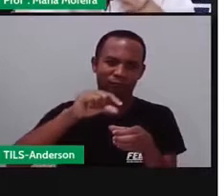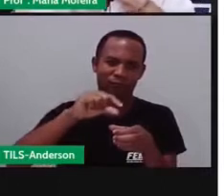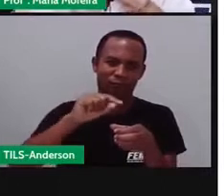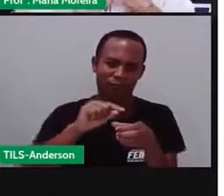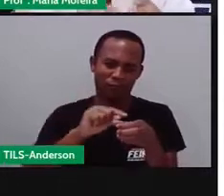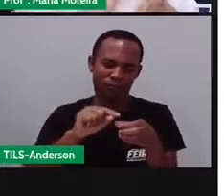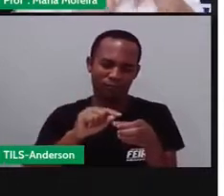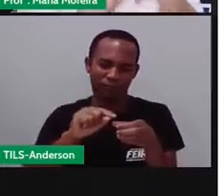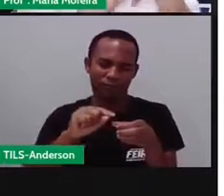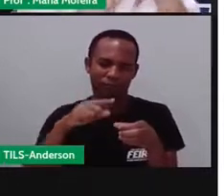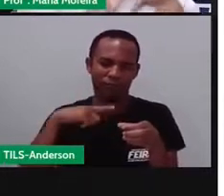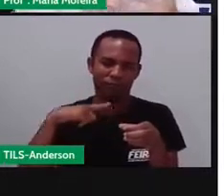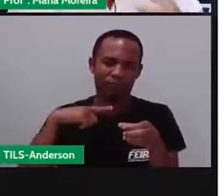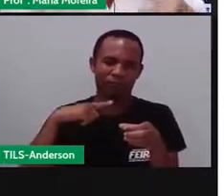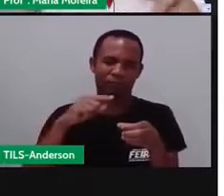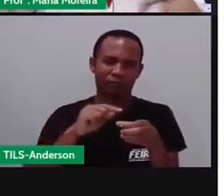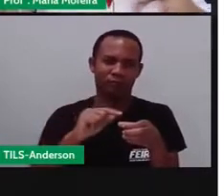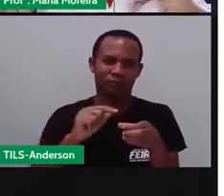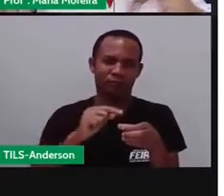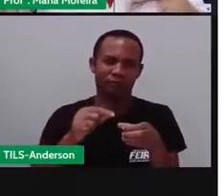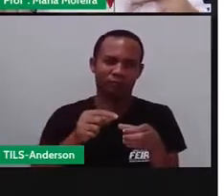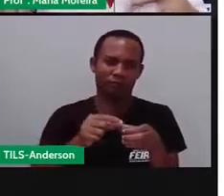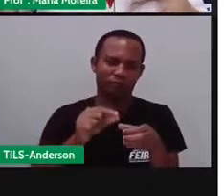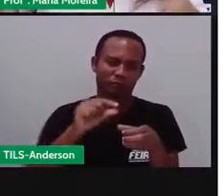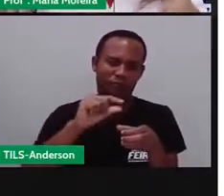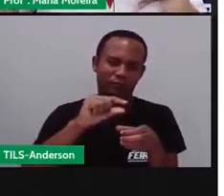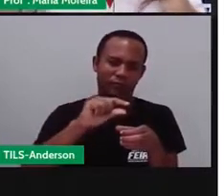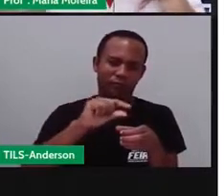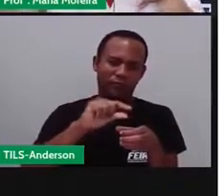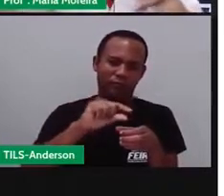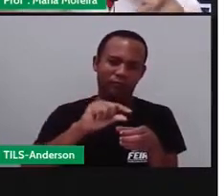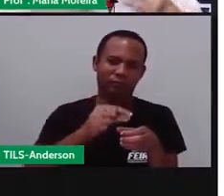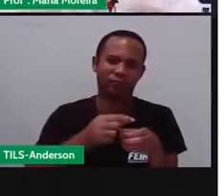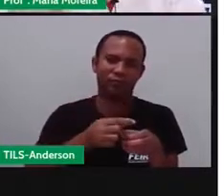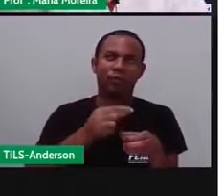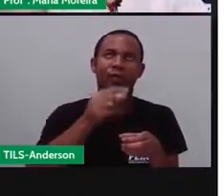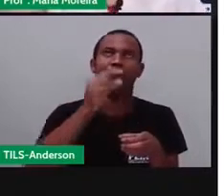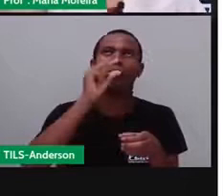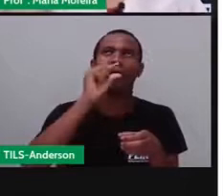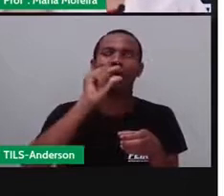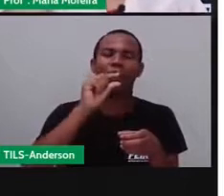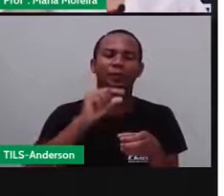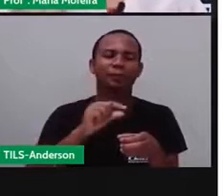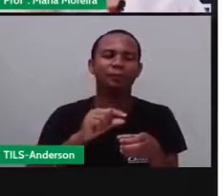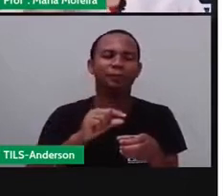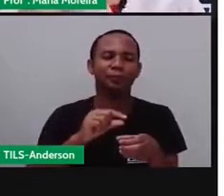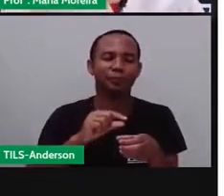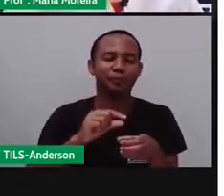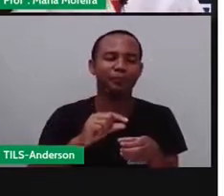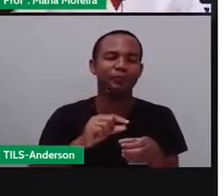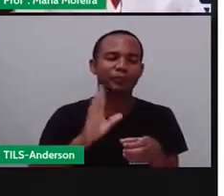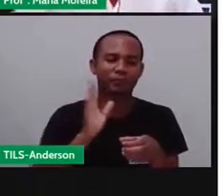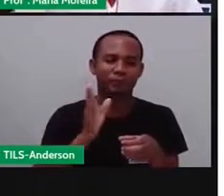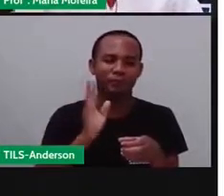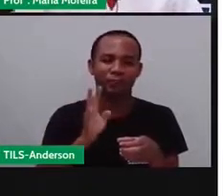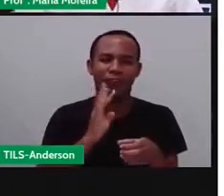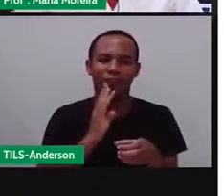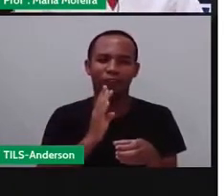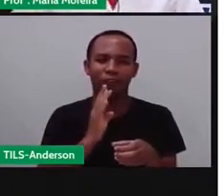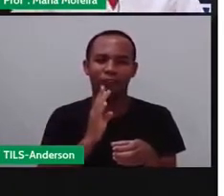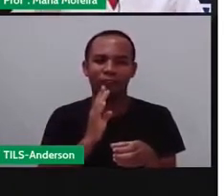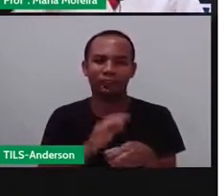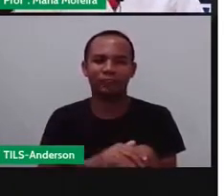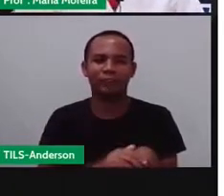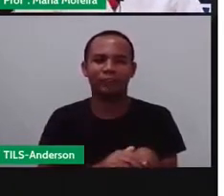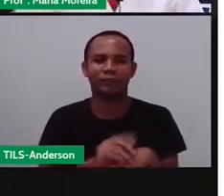tem uns risquinhos lá com os numerais, e aí a mãe, o pai, o responsável coloca e olha de pertinho para ver a